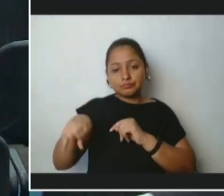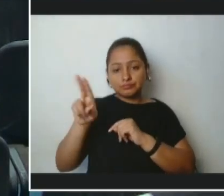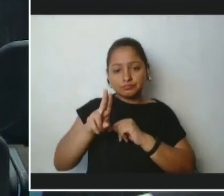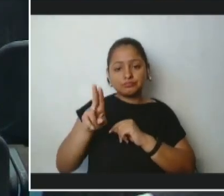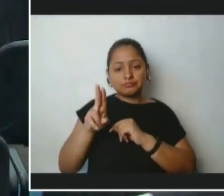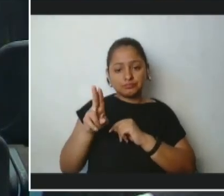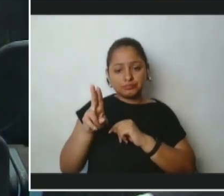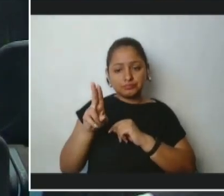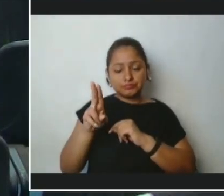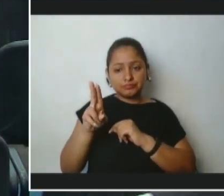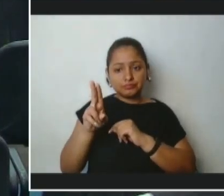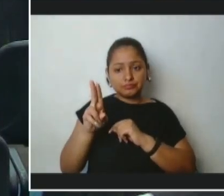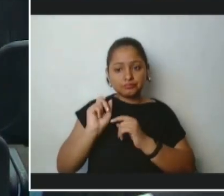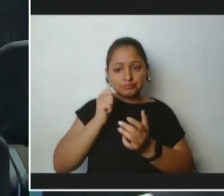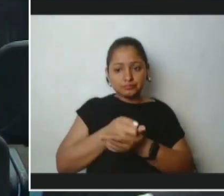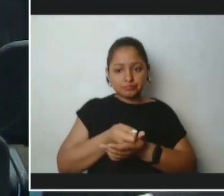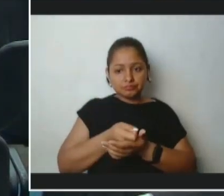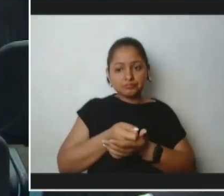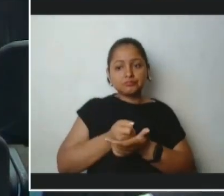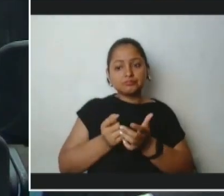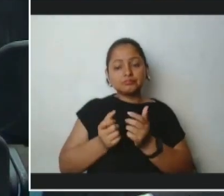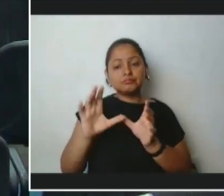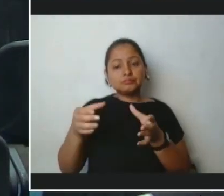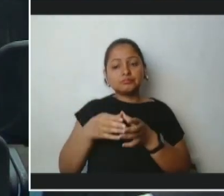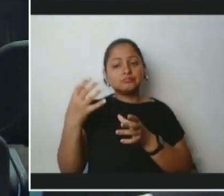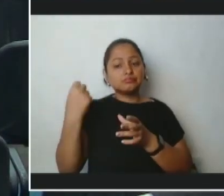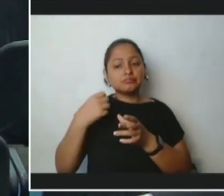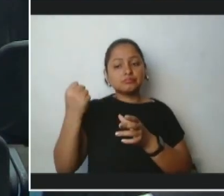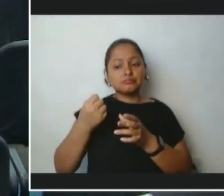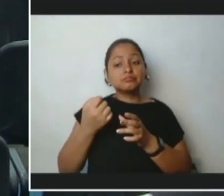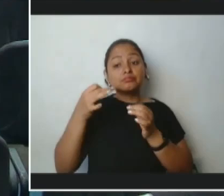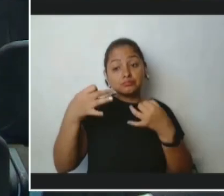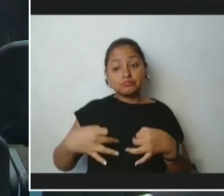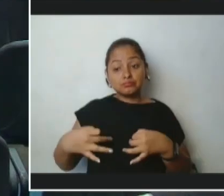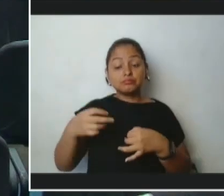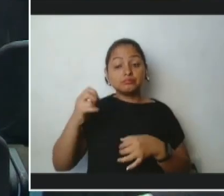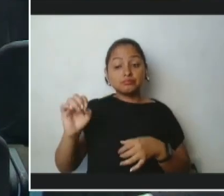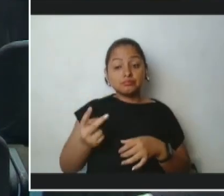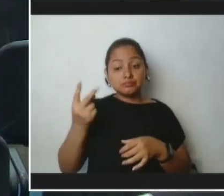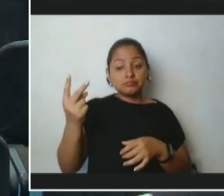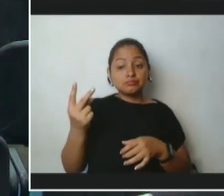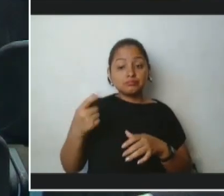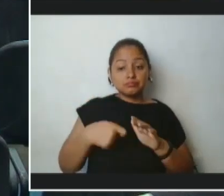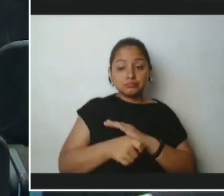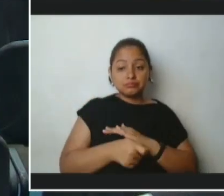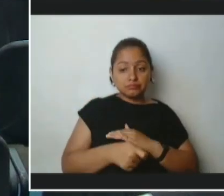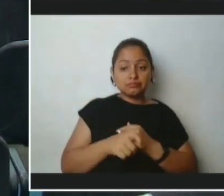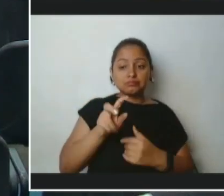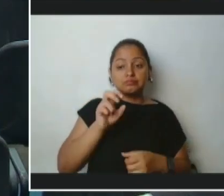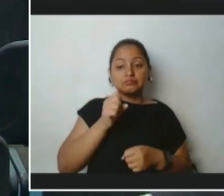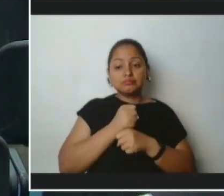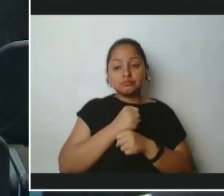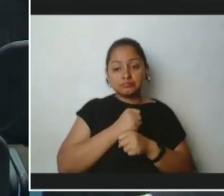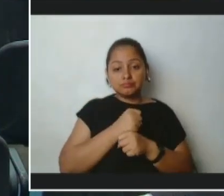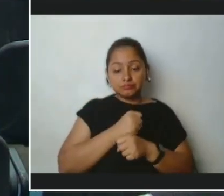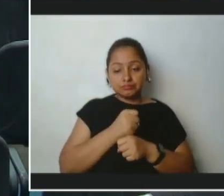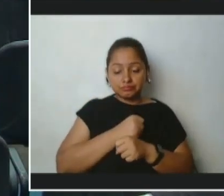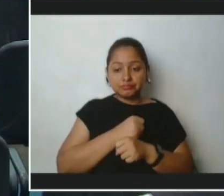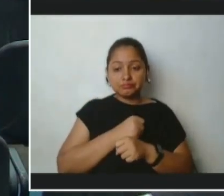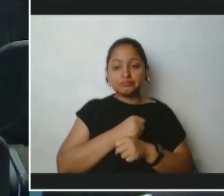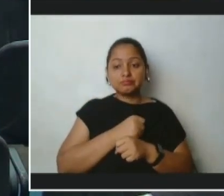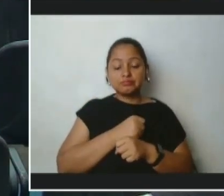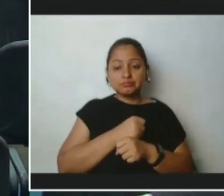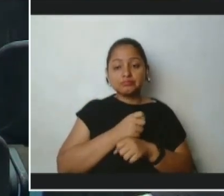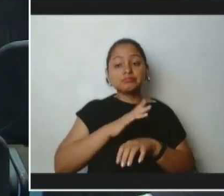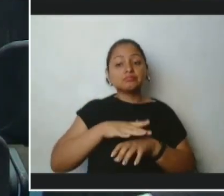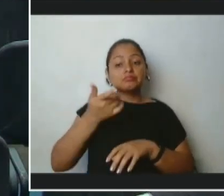para pagamento de aposentados. O correto seria esse valor ficar aplicado no mínimo 5 anos, para que tenha uma rentabilidade,